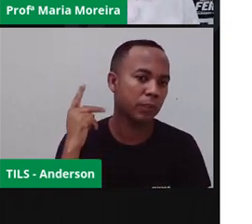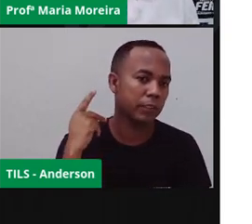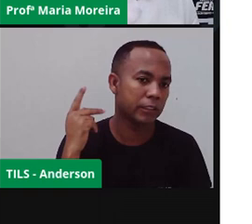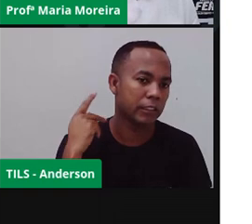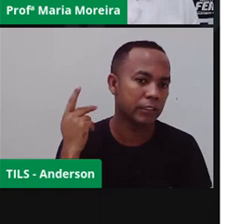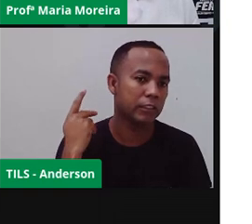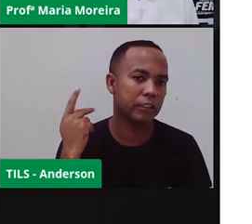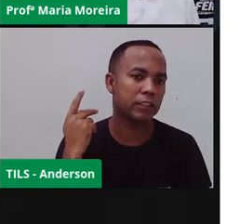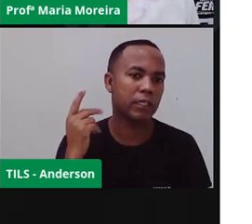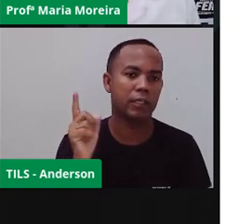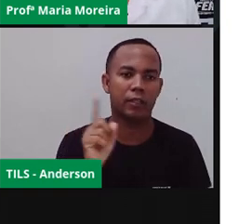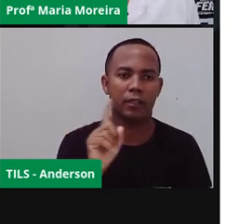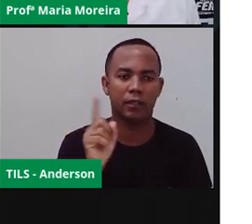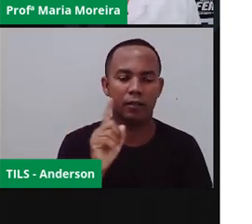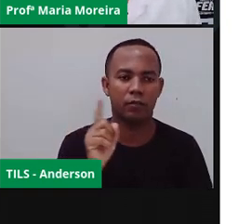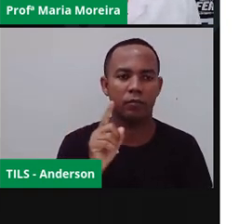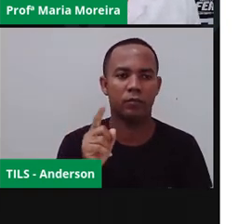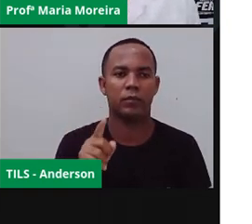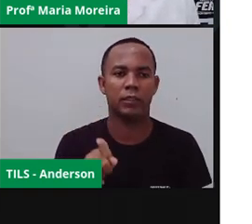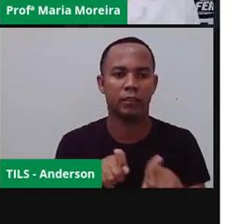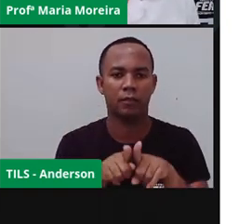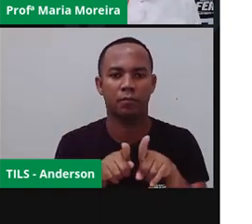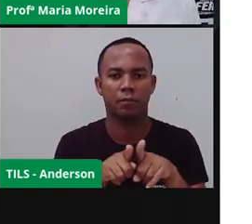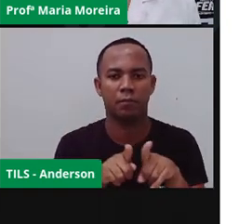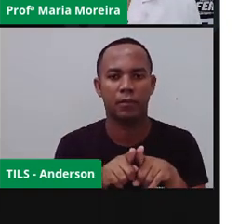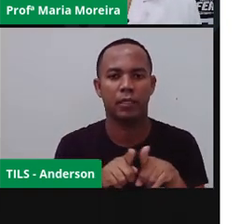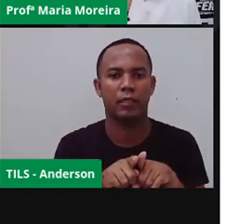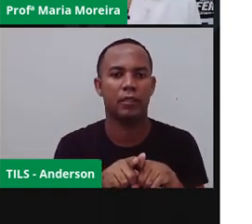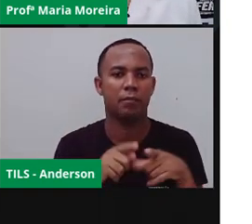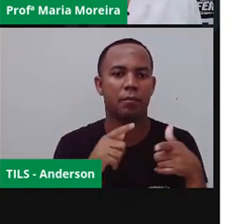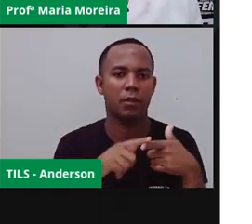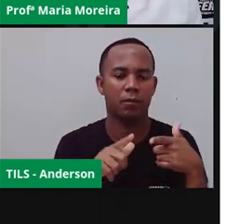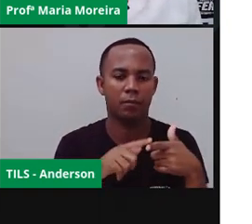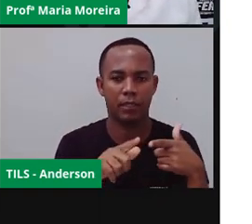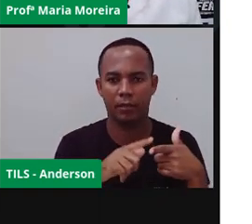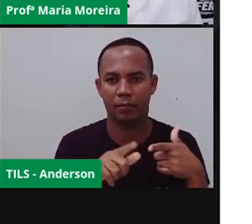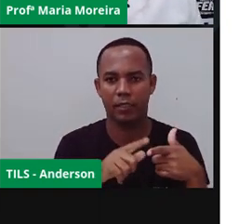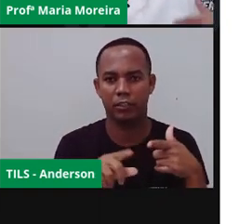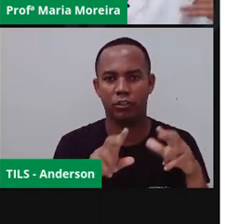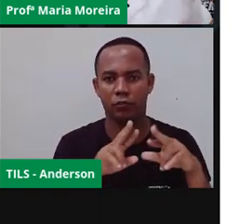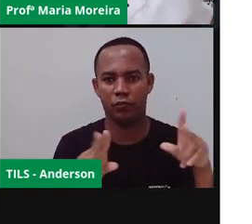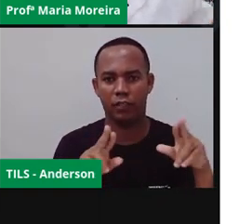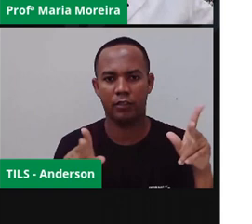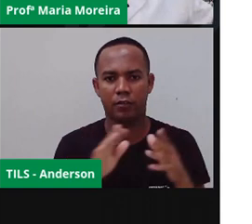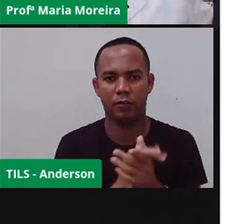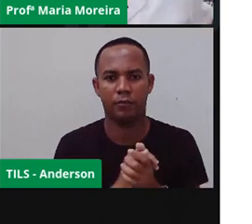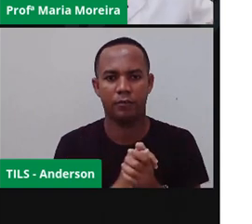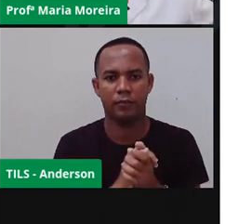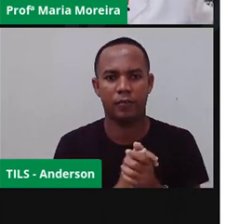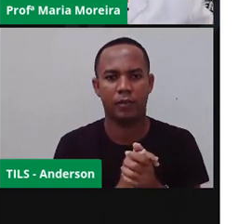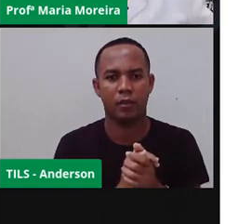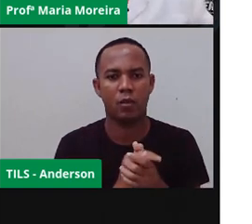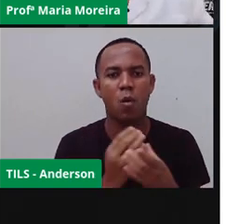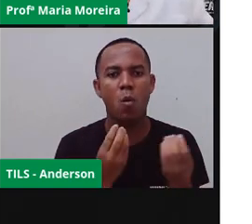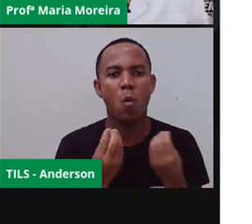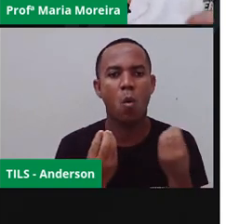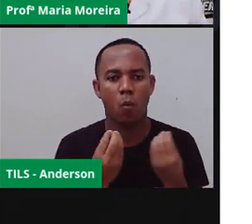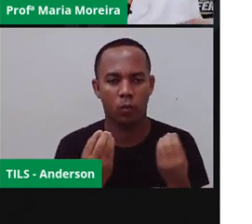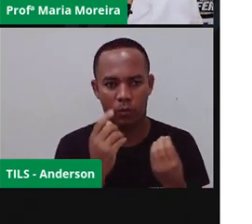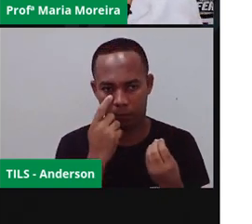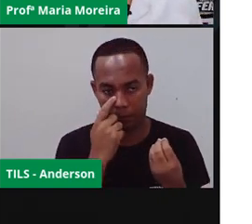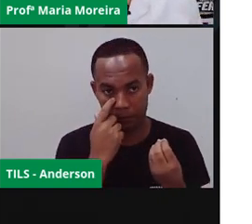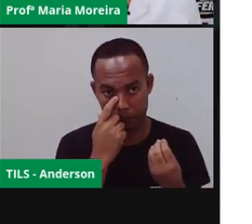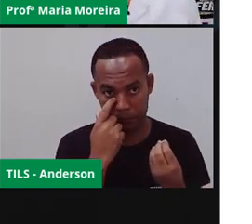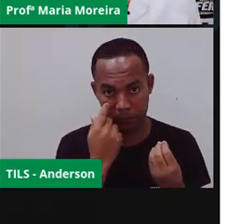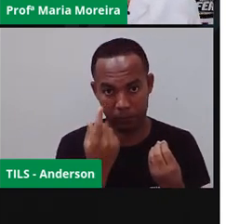Ó, falamos aí sobre seca, não foi isso? Sobre poluição. Então, a charge ela trata de vários assuntos, mas